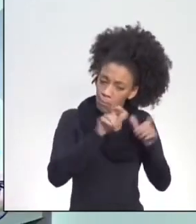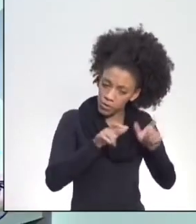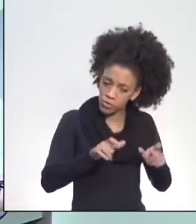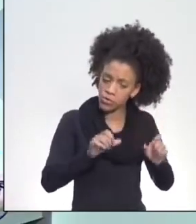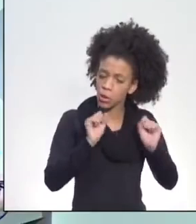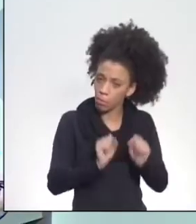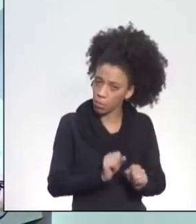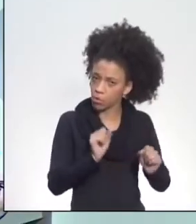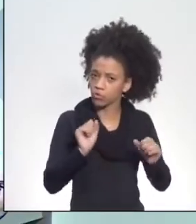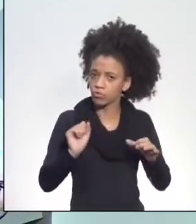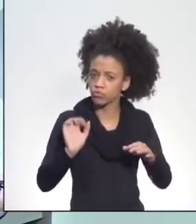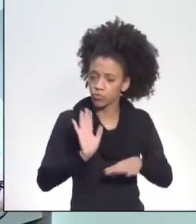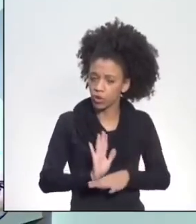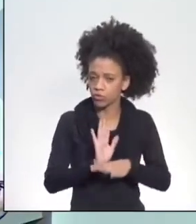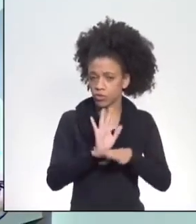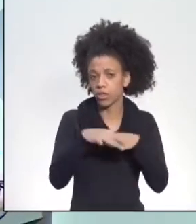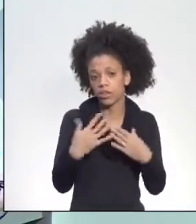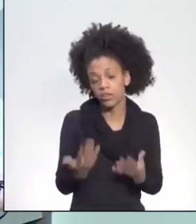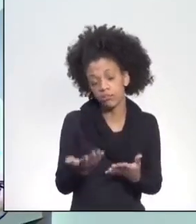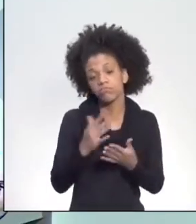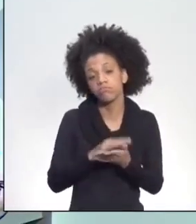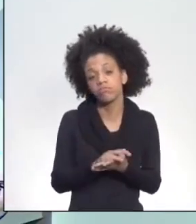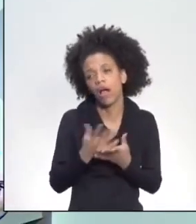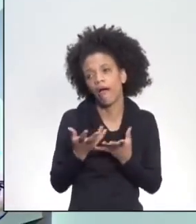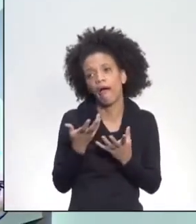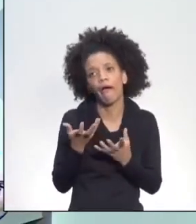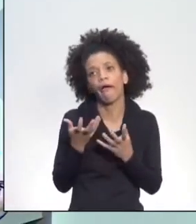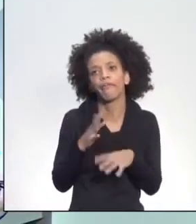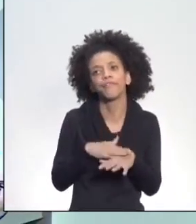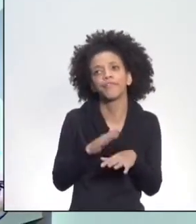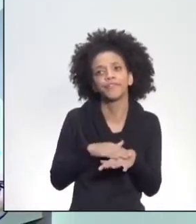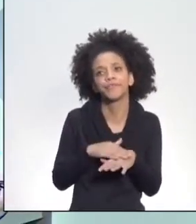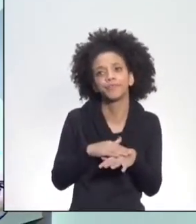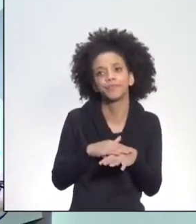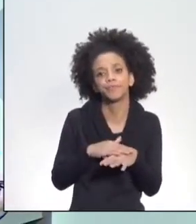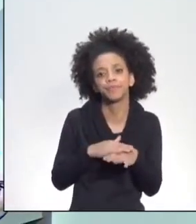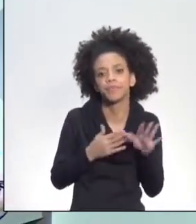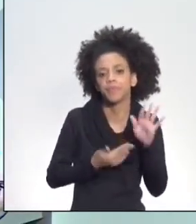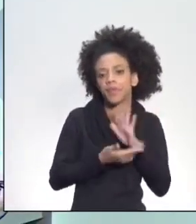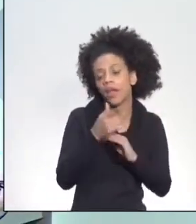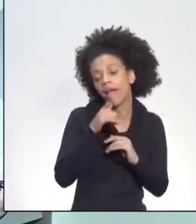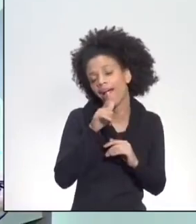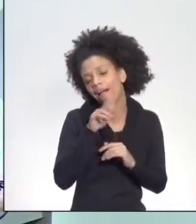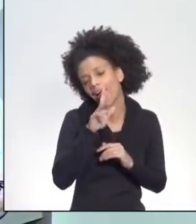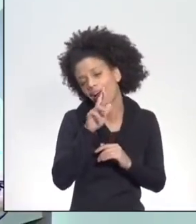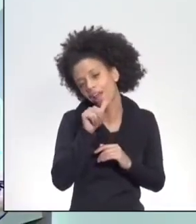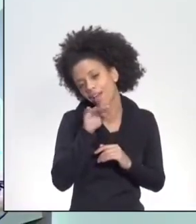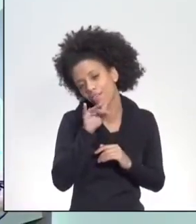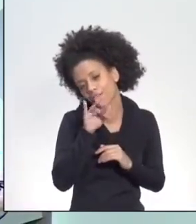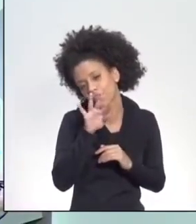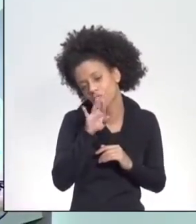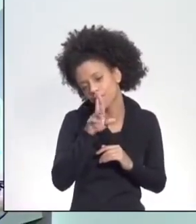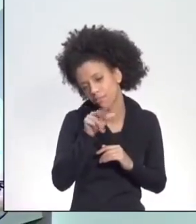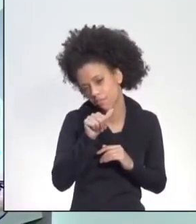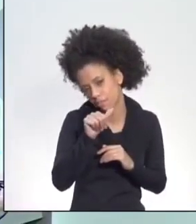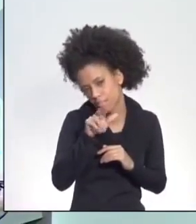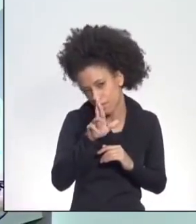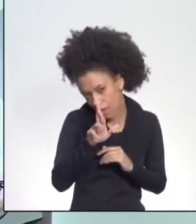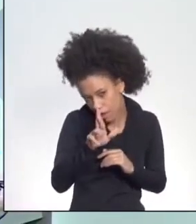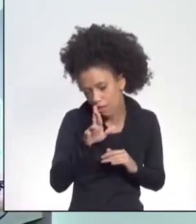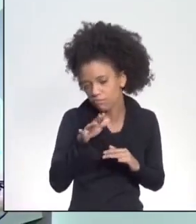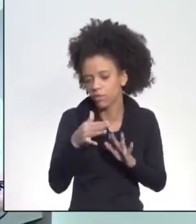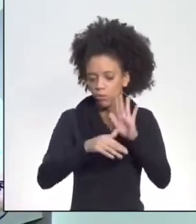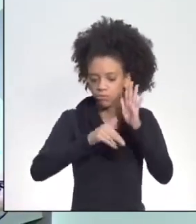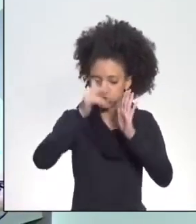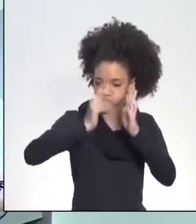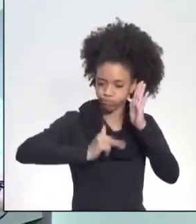desse projeto. E aí vocês vão elaborar. Ah, a gente quer fazer, então, vamos querer grafitar este muro. Vamos querer transformar este muro